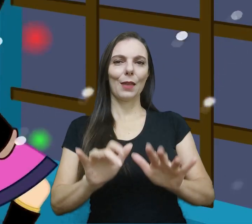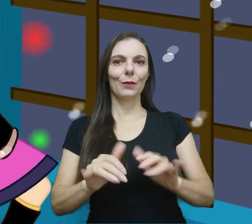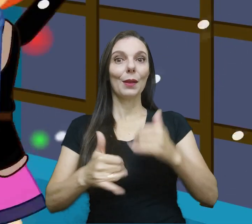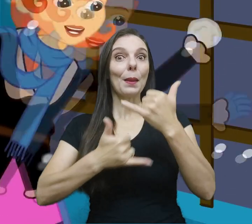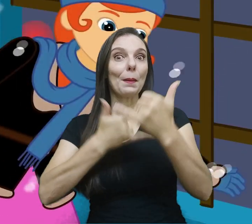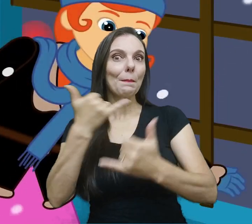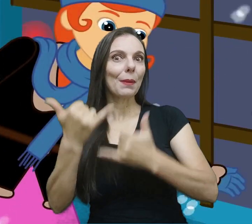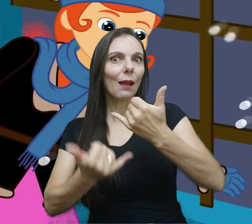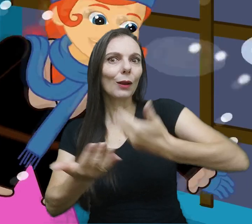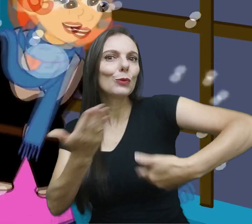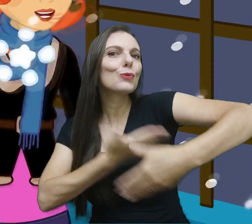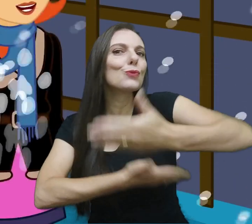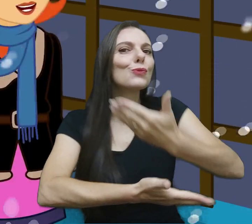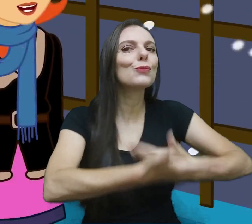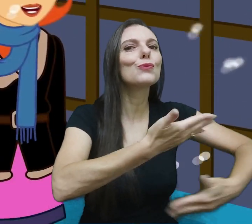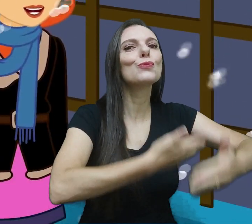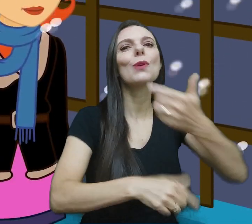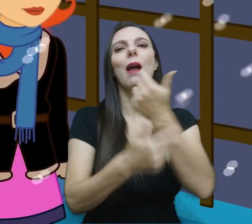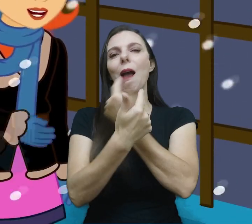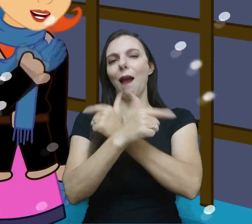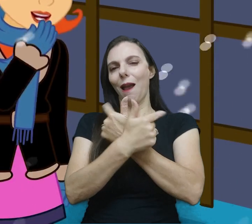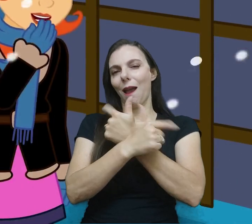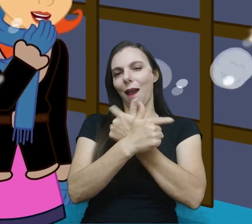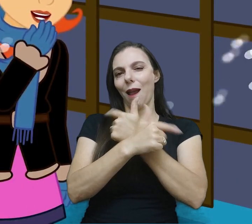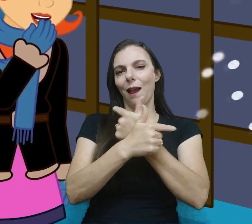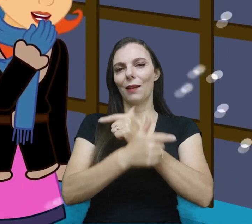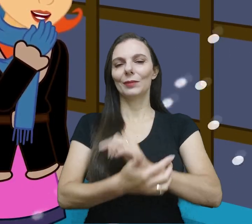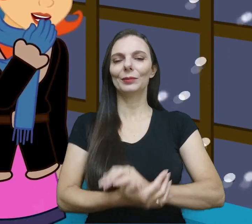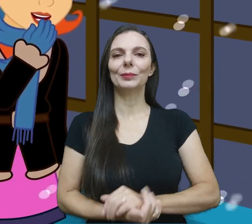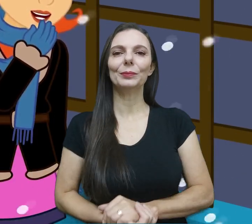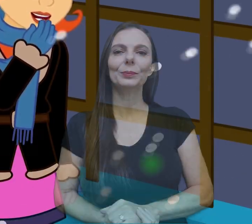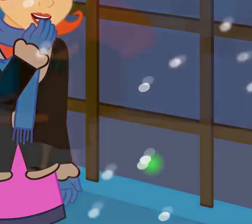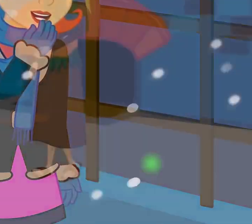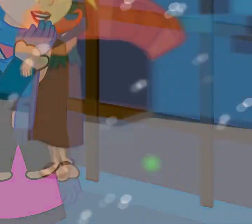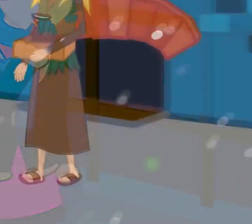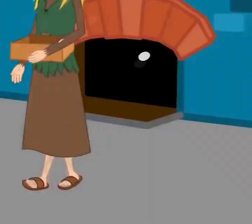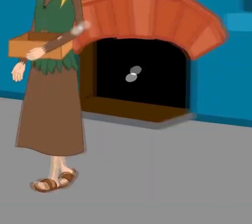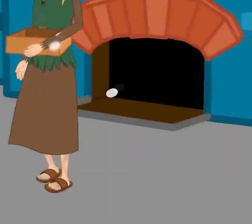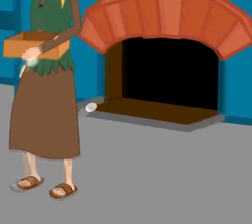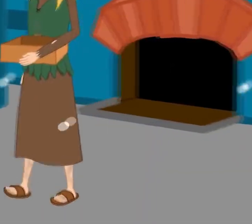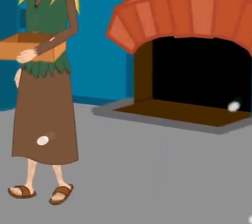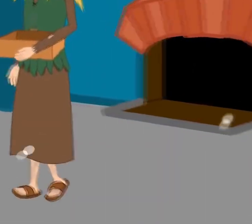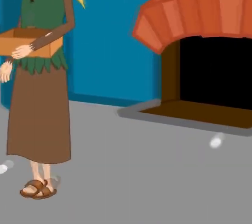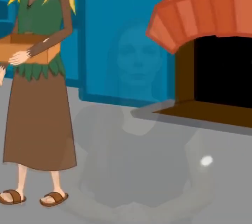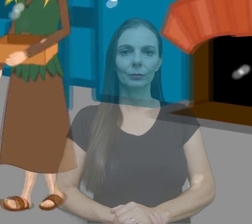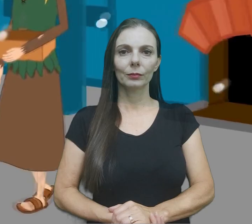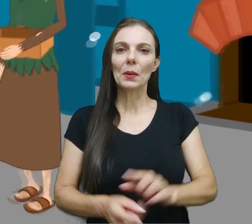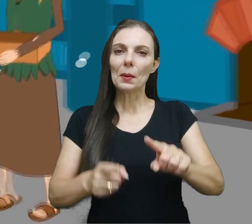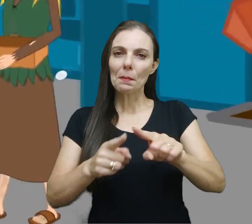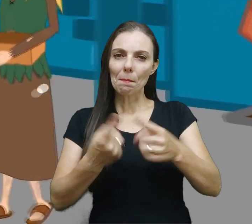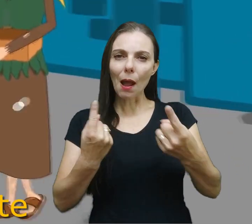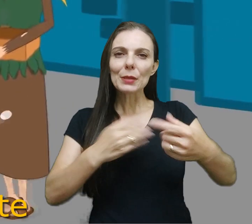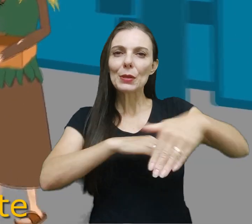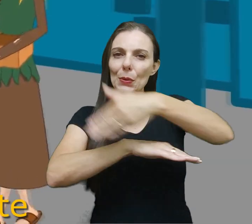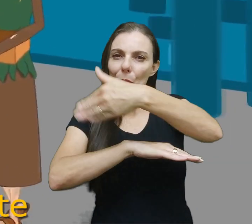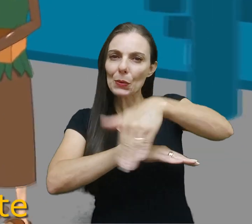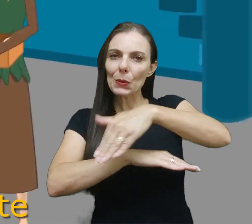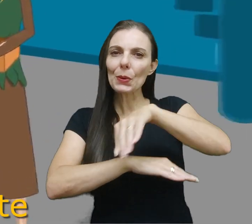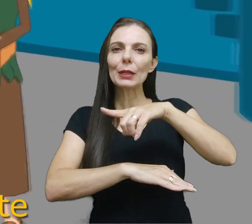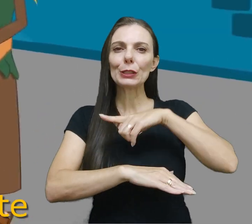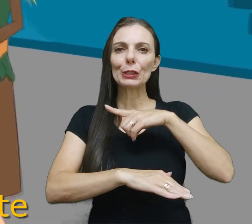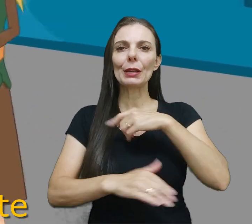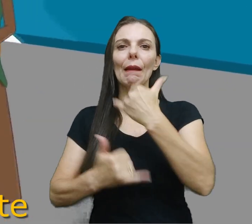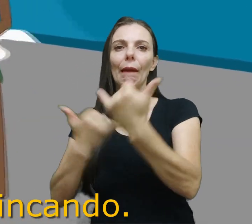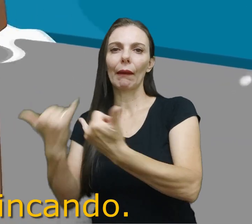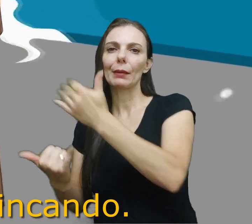apreciavam a neve. Estavam brincando uns com os outros e rindo histericamente. Mas nas ruas havia uma